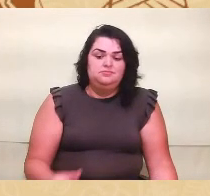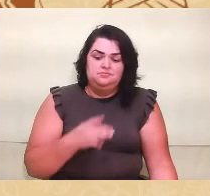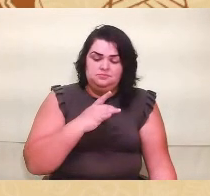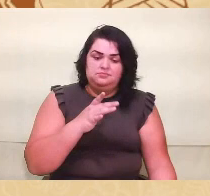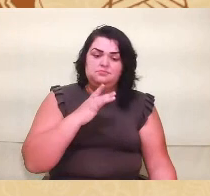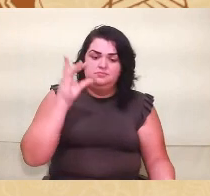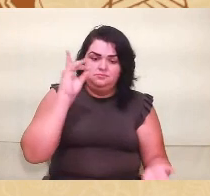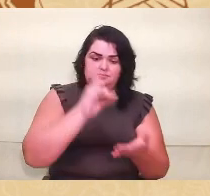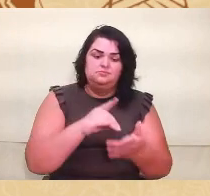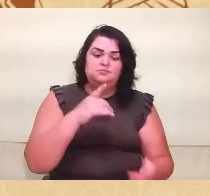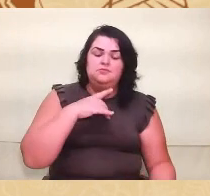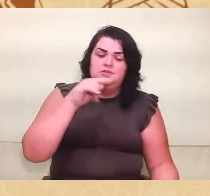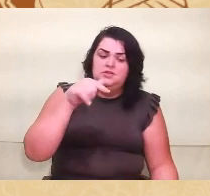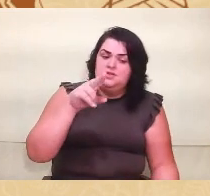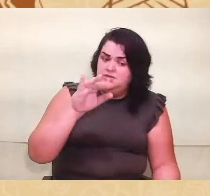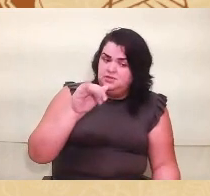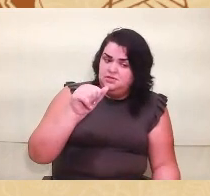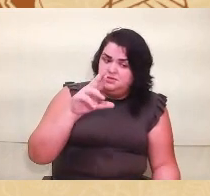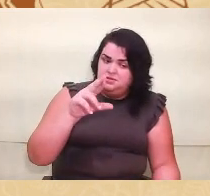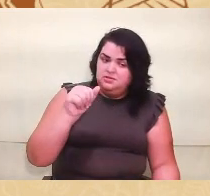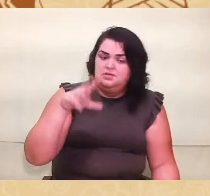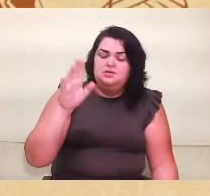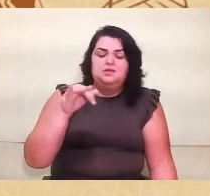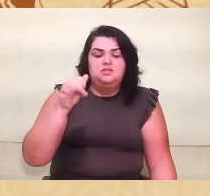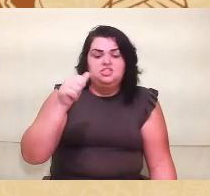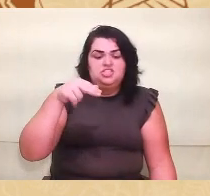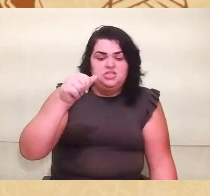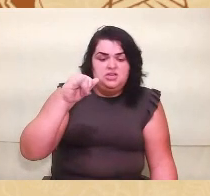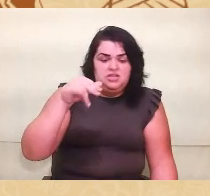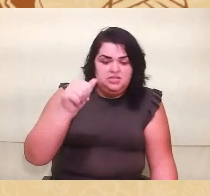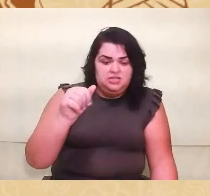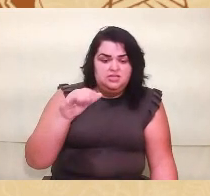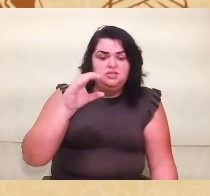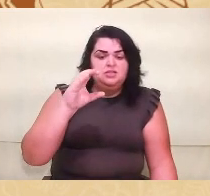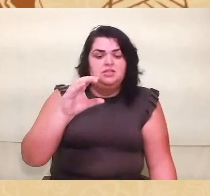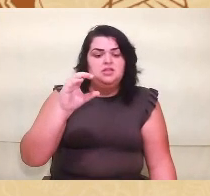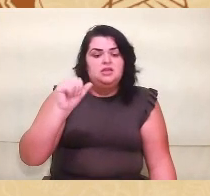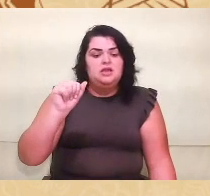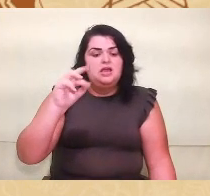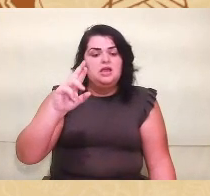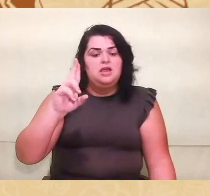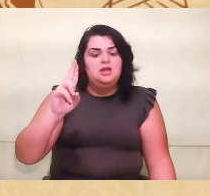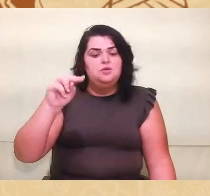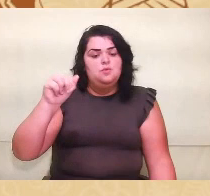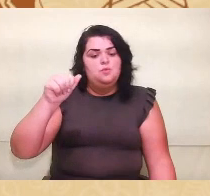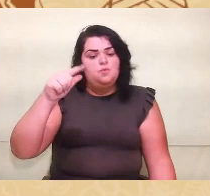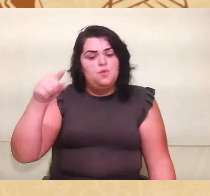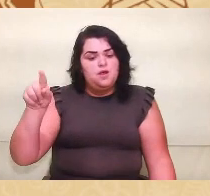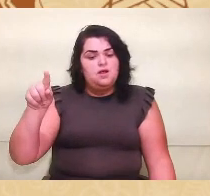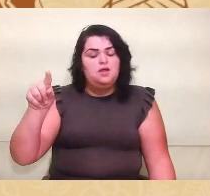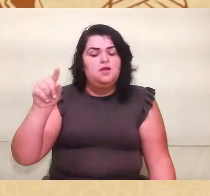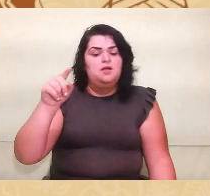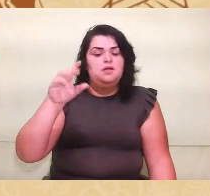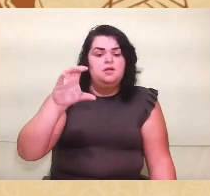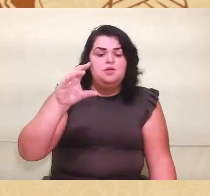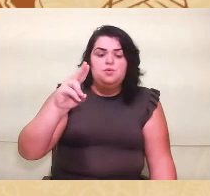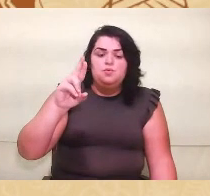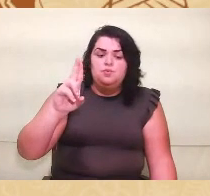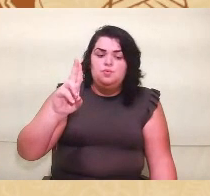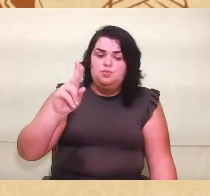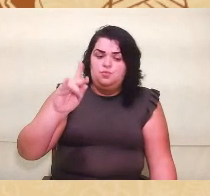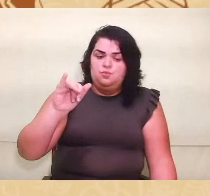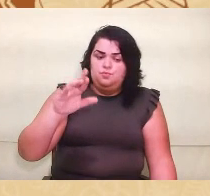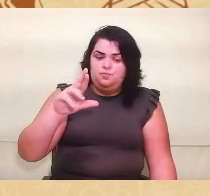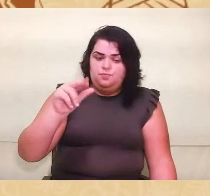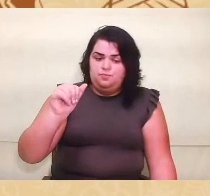Iara, Janaína, Jurema, Iaci, Guaraci, Carubá, Caruana, Tubixuara, Caiporá, Curupira, Abaçaí,